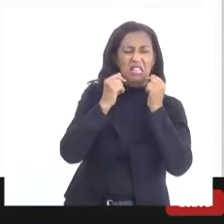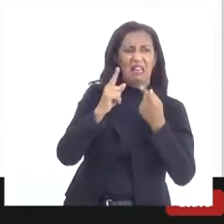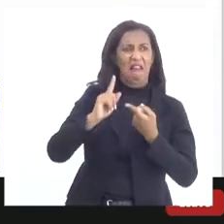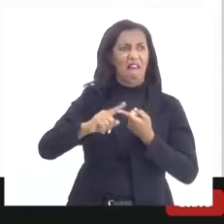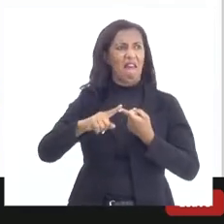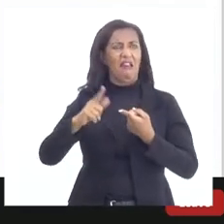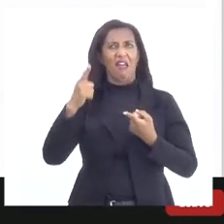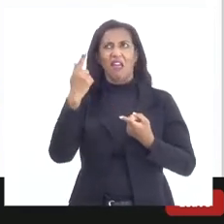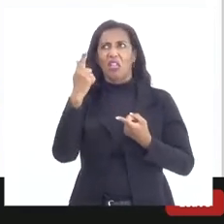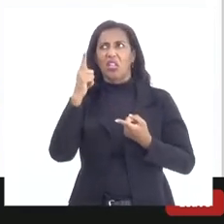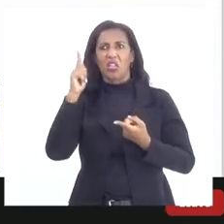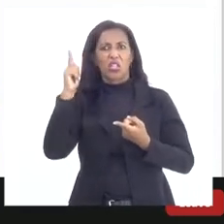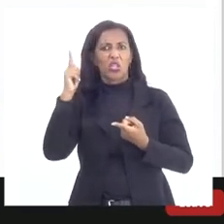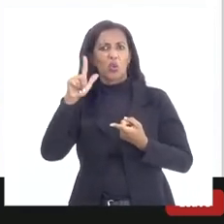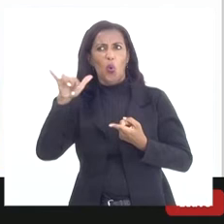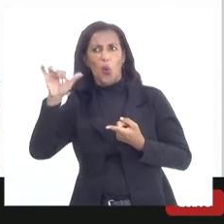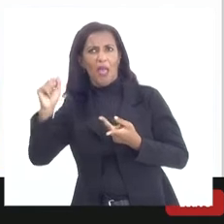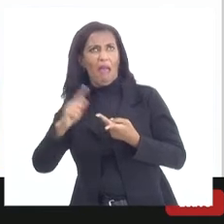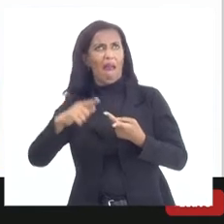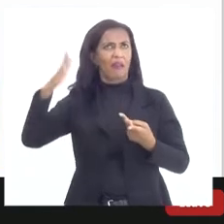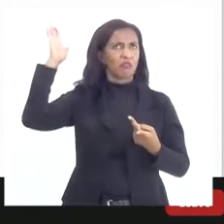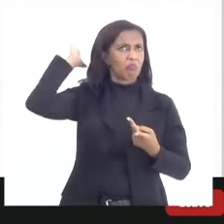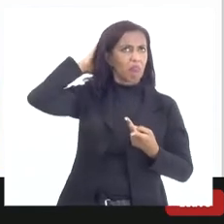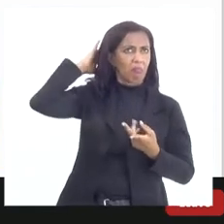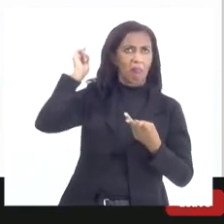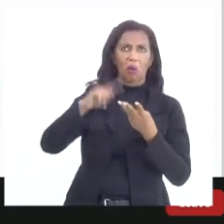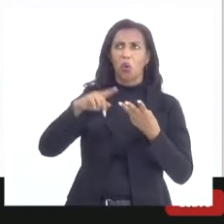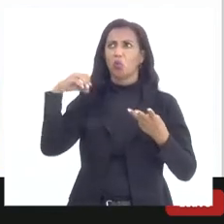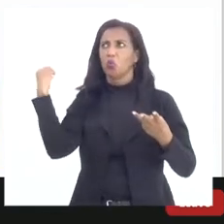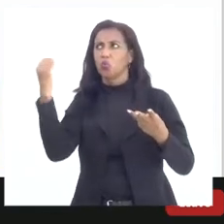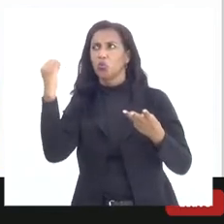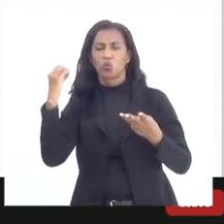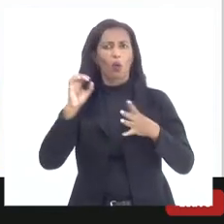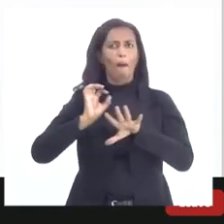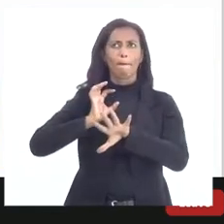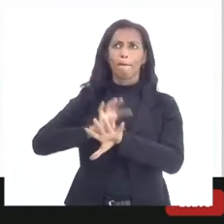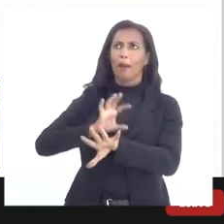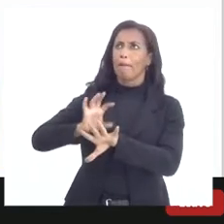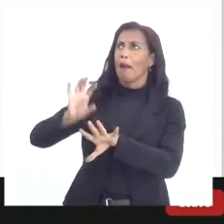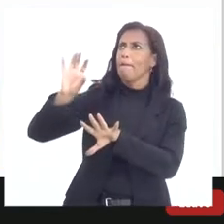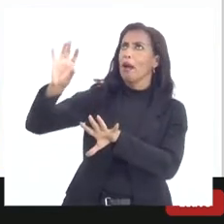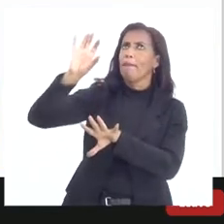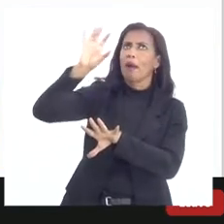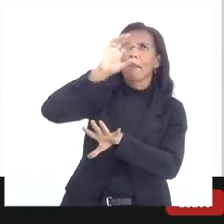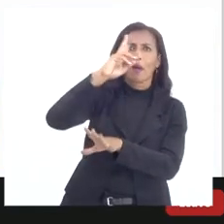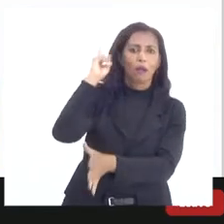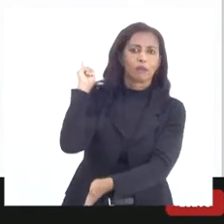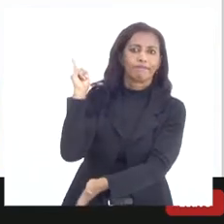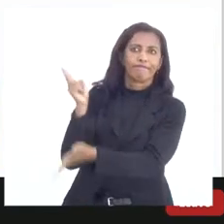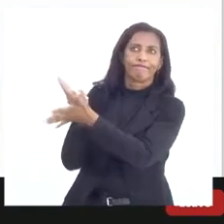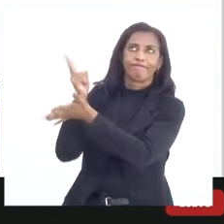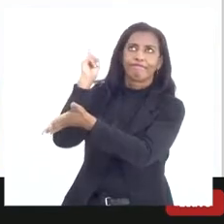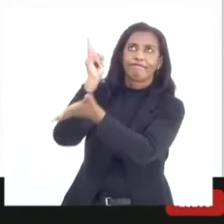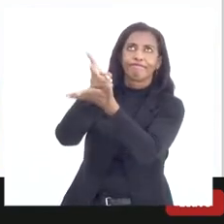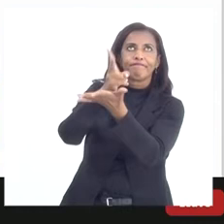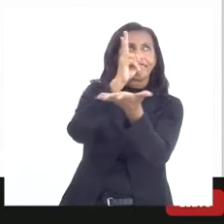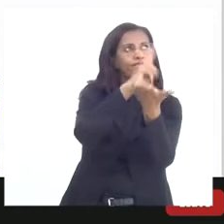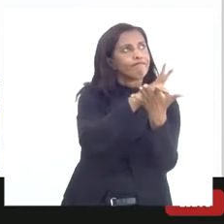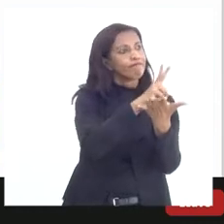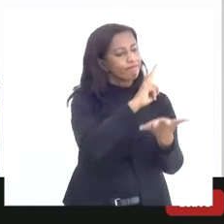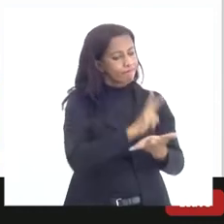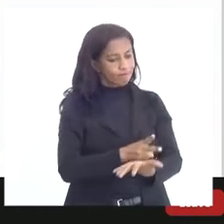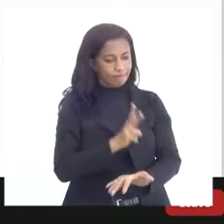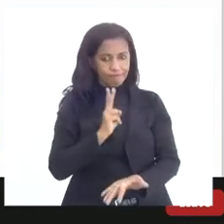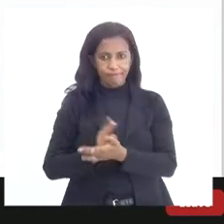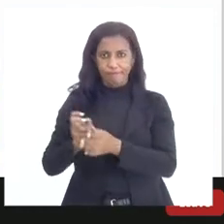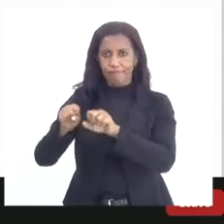Goiás, no Pará, no Sul, qualquer lugar é a mesma situação de racismo religioso.